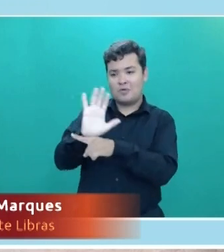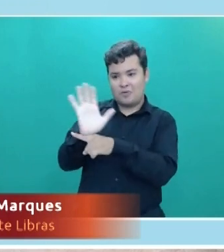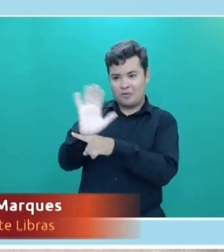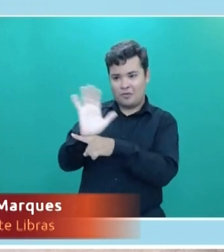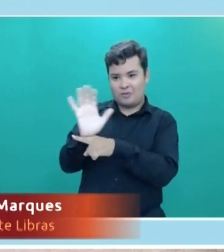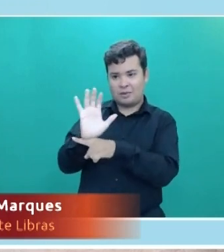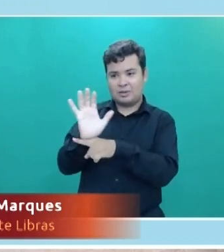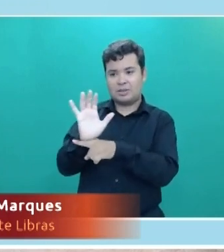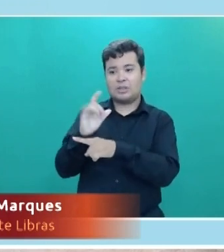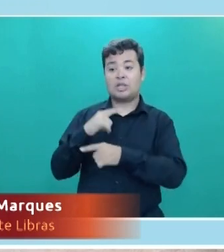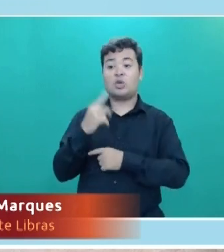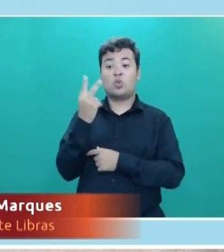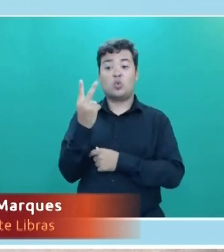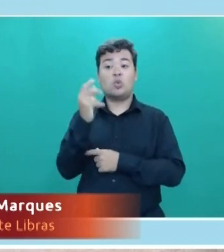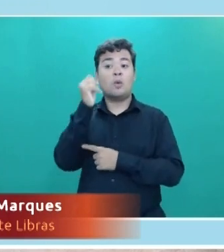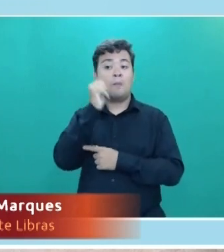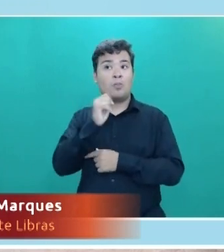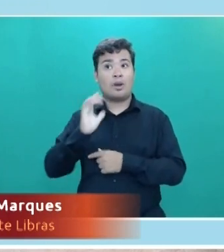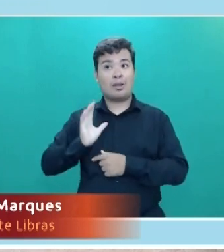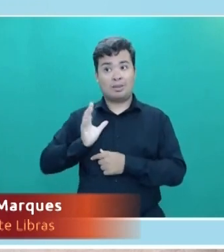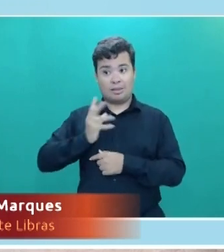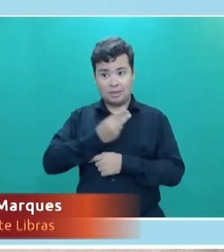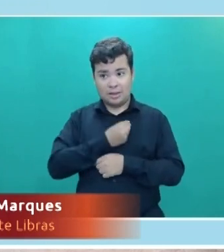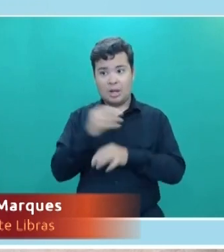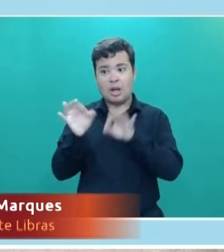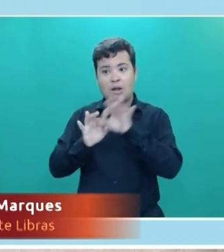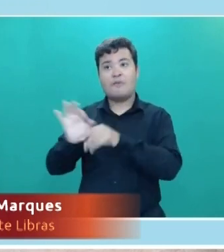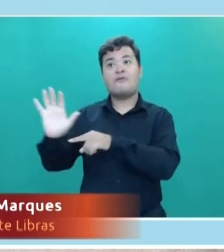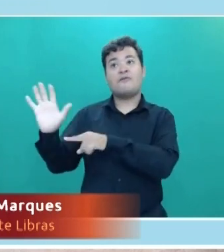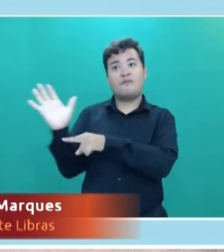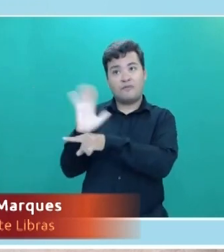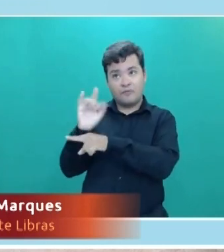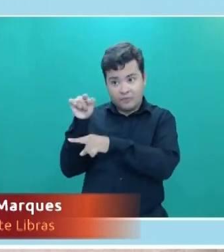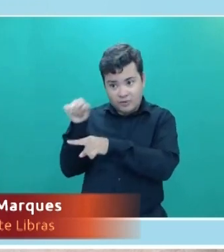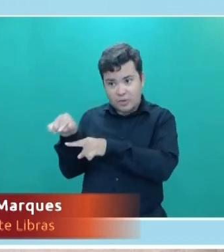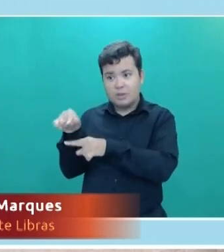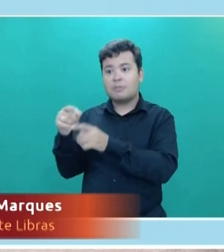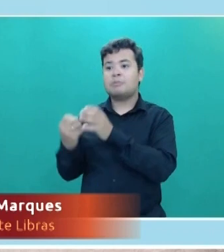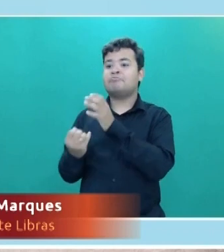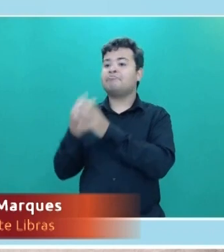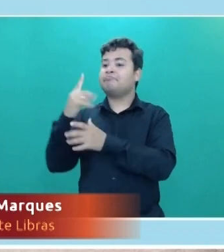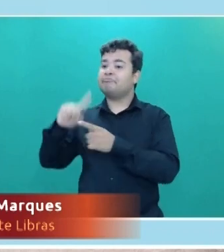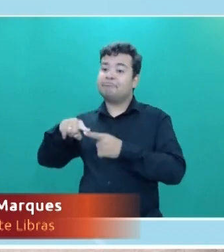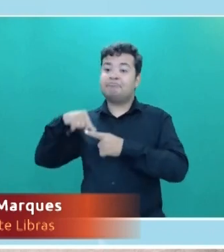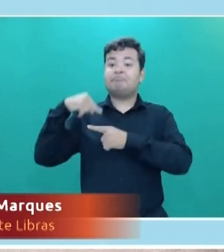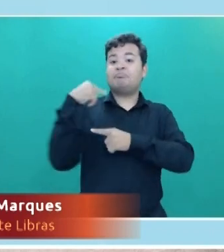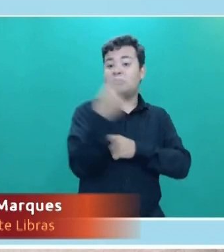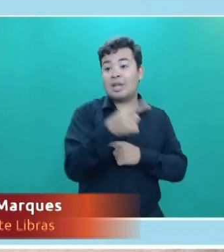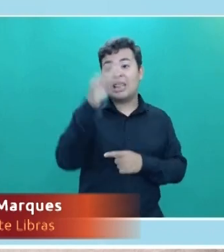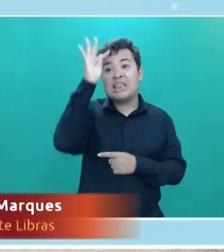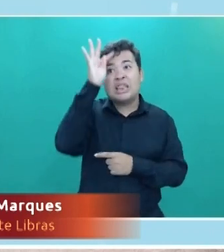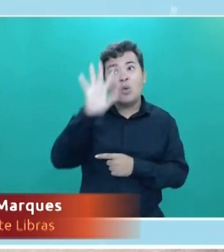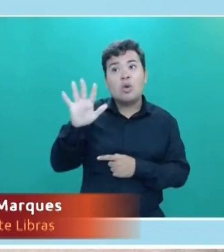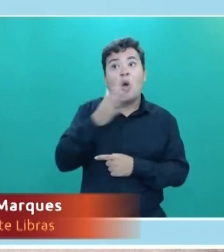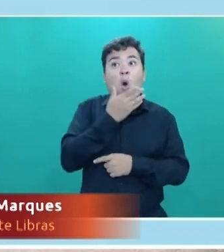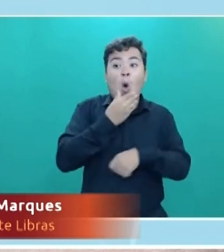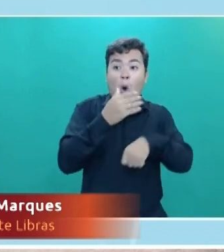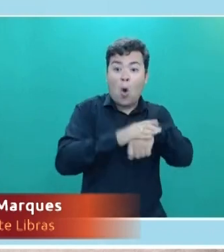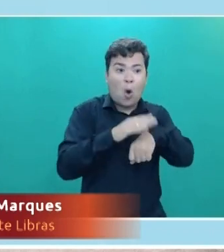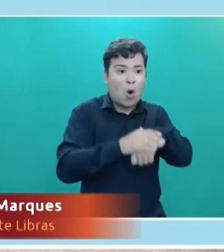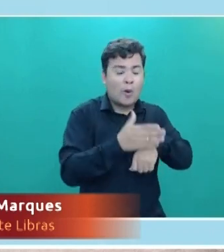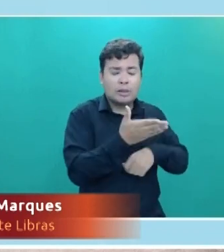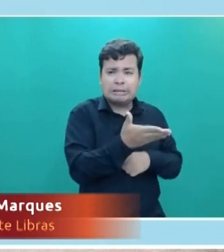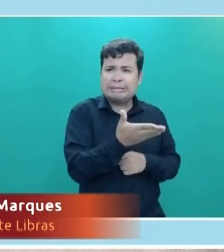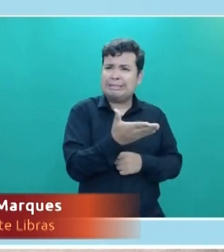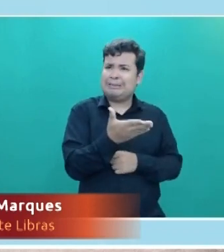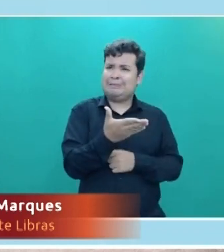duas irmãs, duas mulheres trans, dá origem a uma teoria masculinista, né? É uma ironia muito, muito